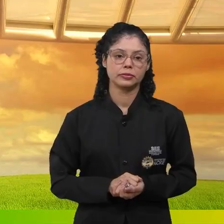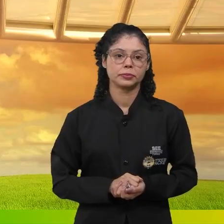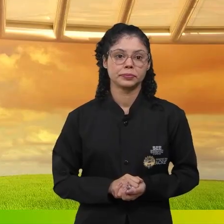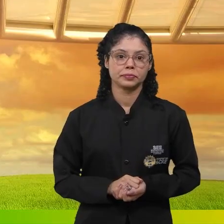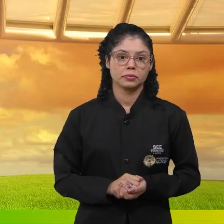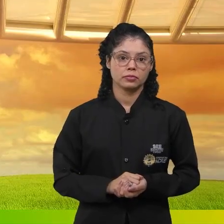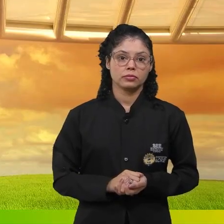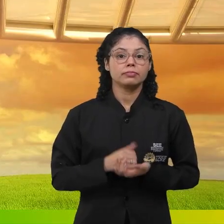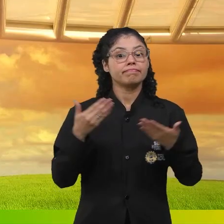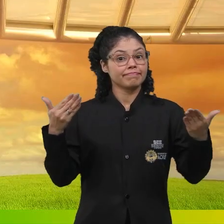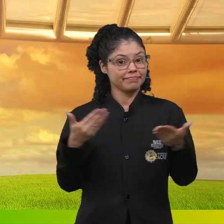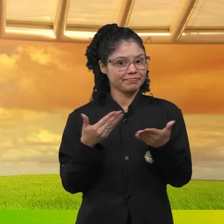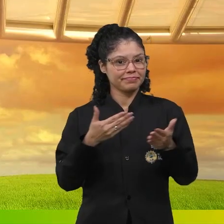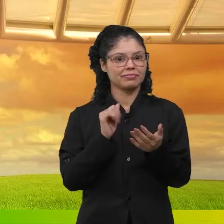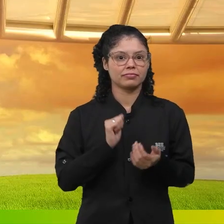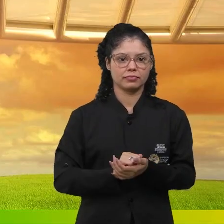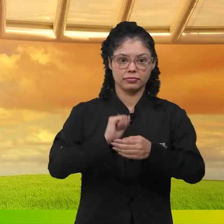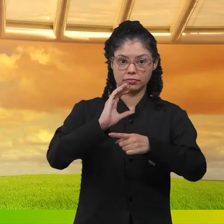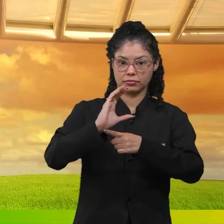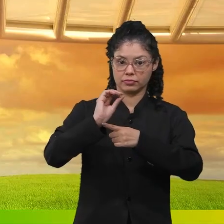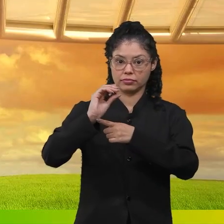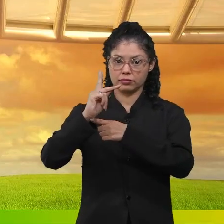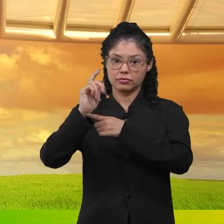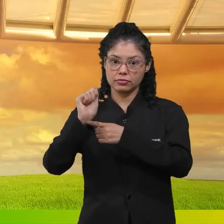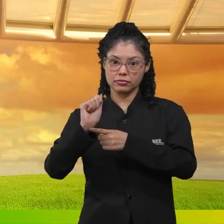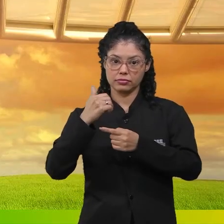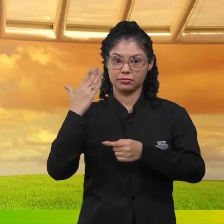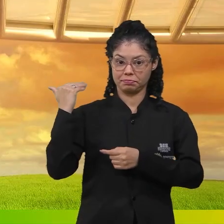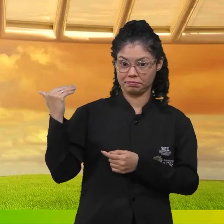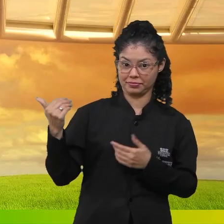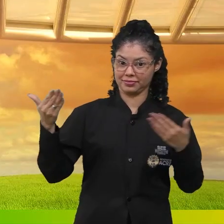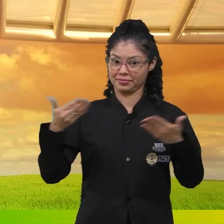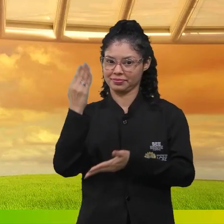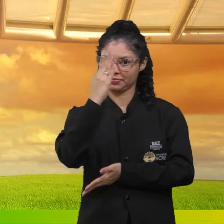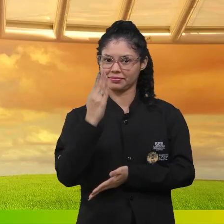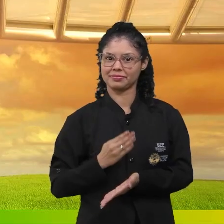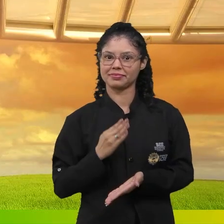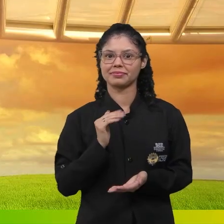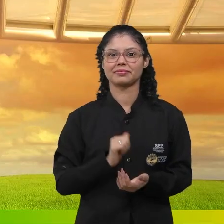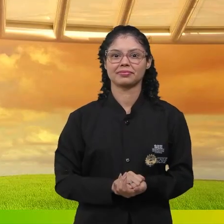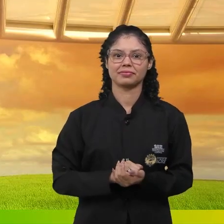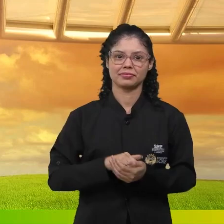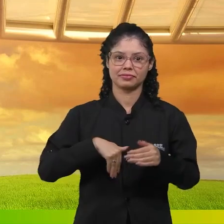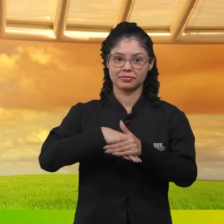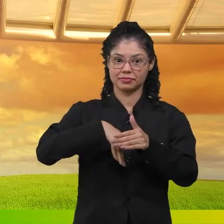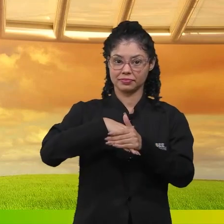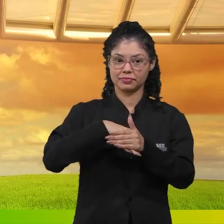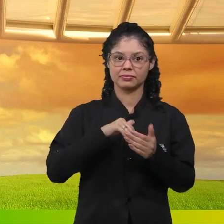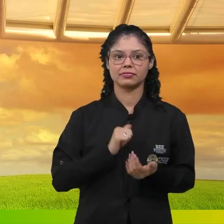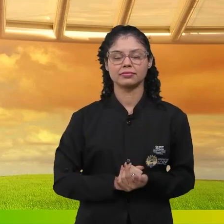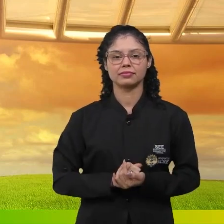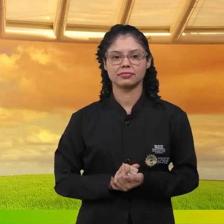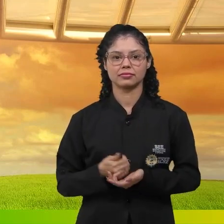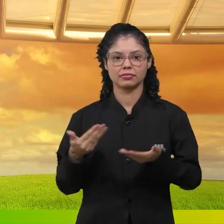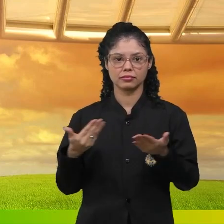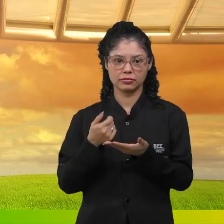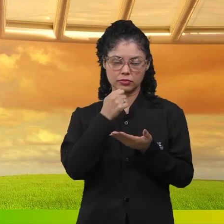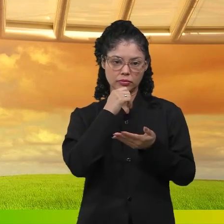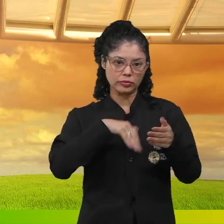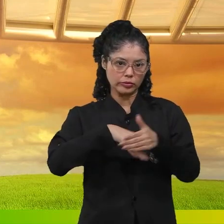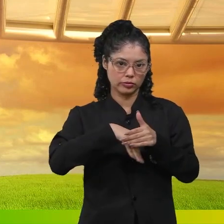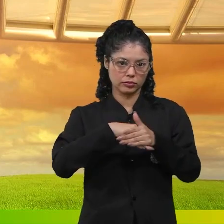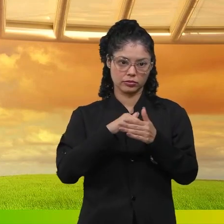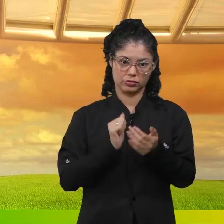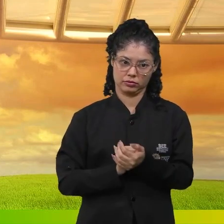Falamos das Olimpíadas, agora já no aspecto mais favoritinho do Brasil, que seria a Copa do Mundo do Futebol. A Copa do Mundo de